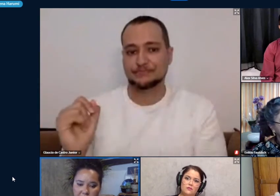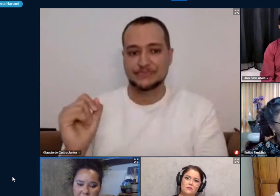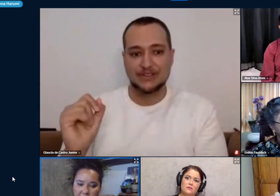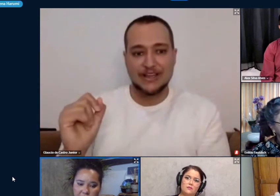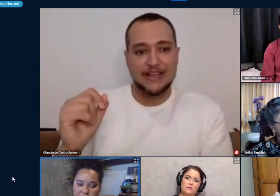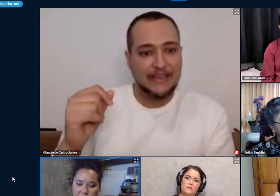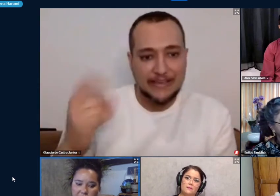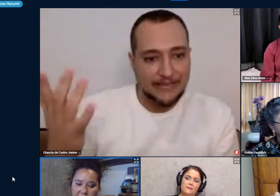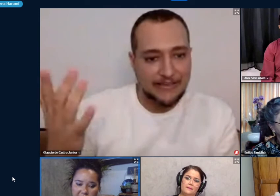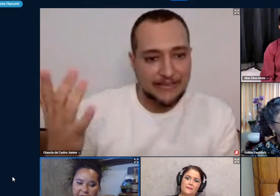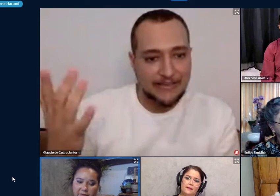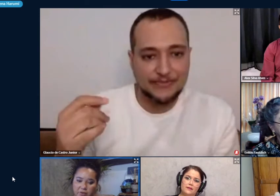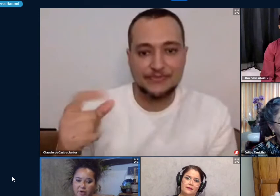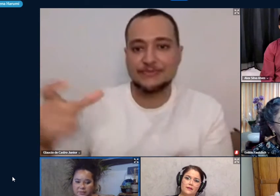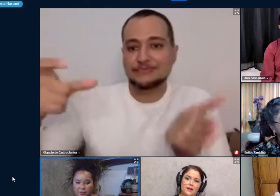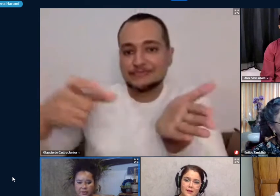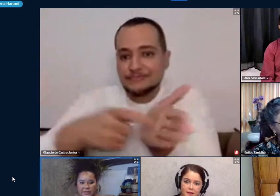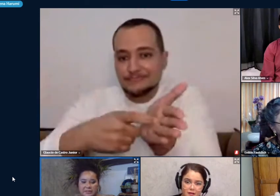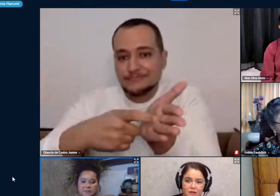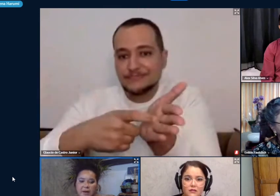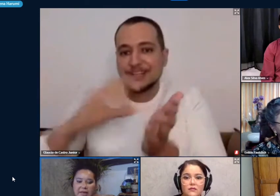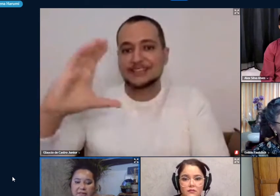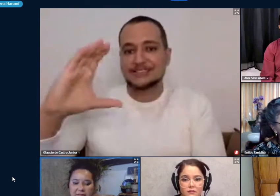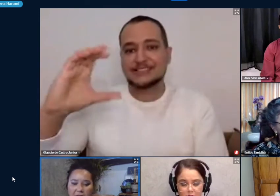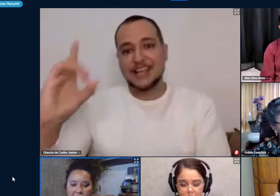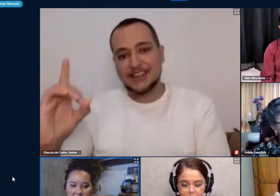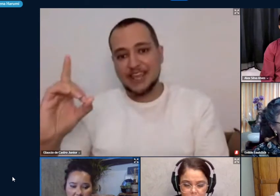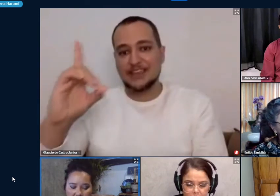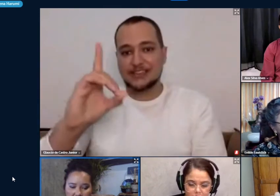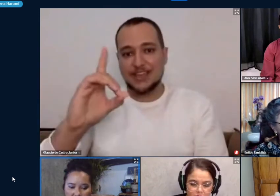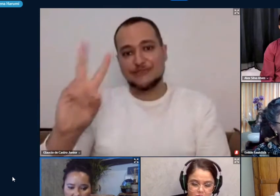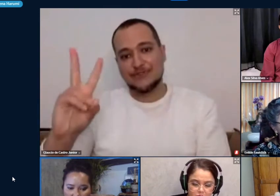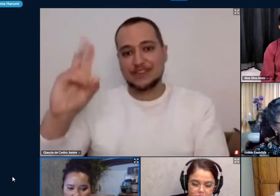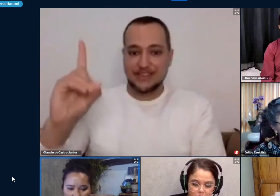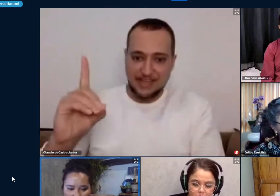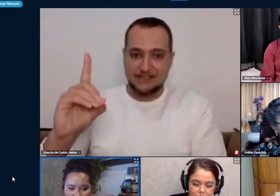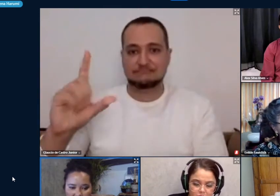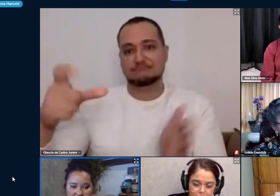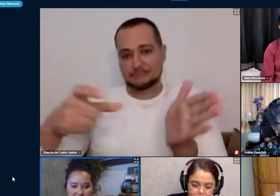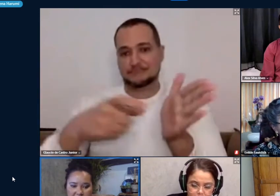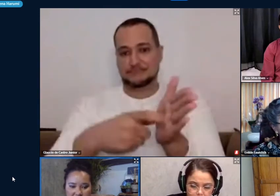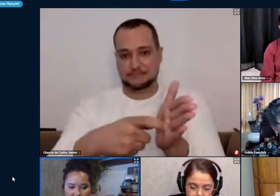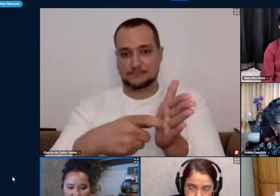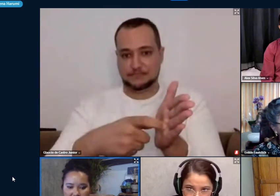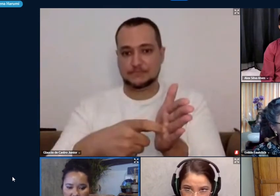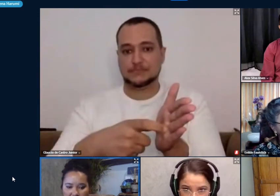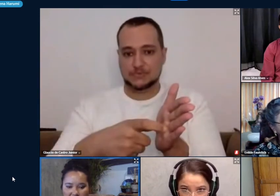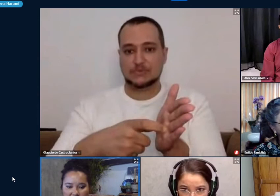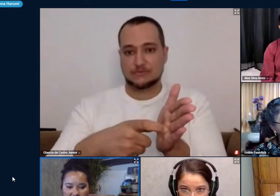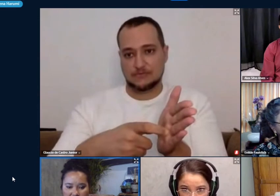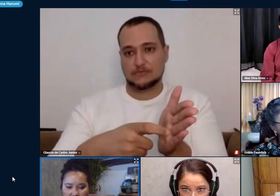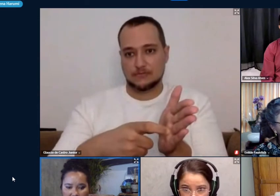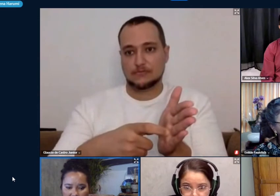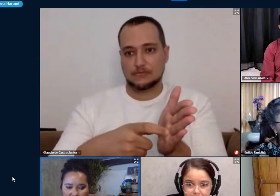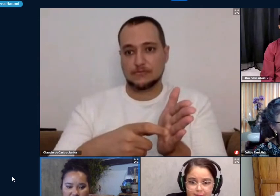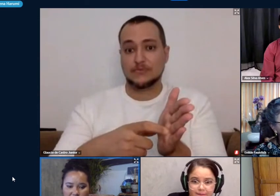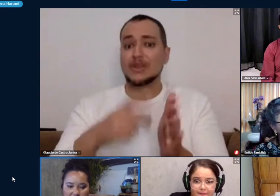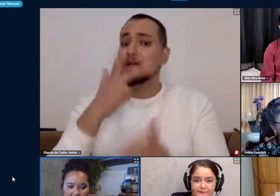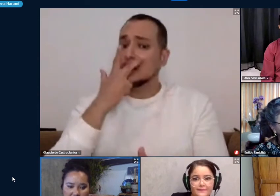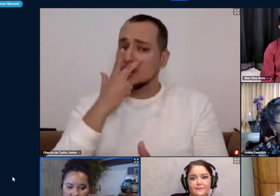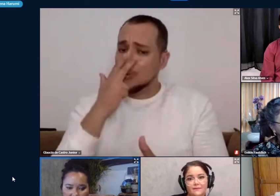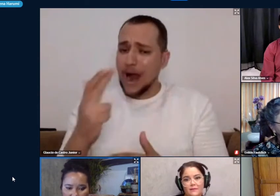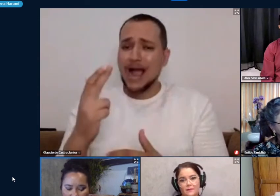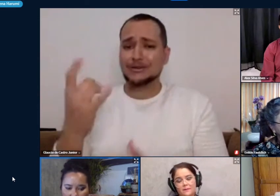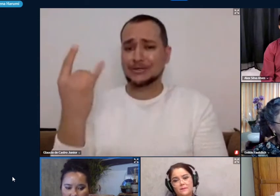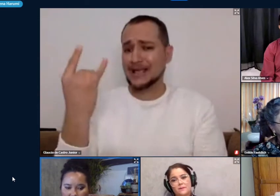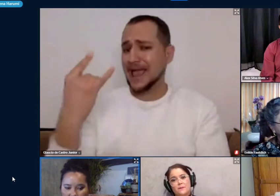chip, a gente encontra correspondências mais que já existem nessa, na área da informática. A